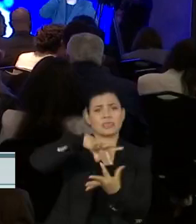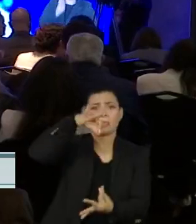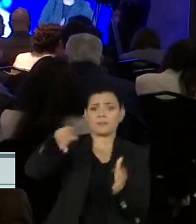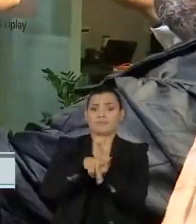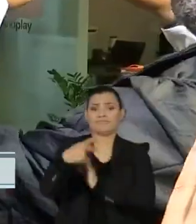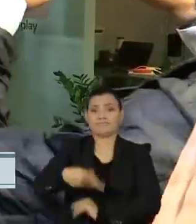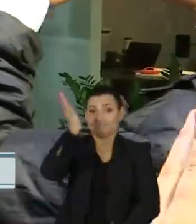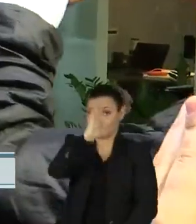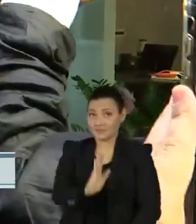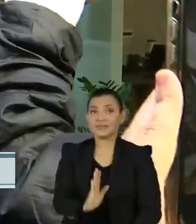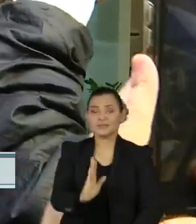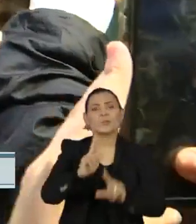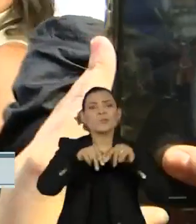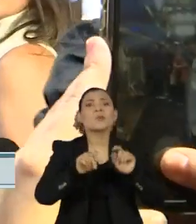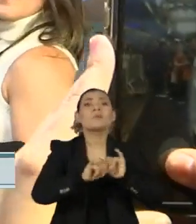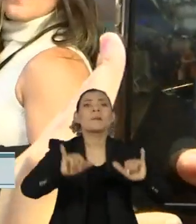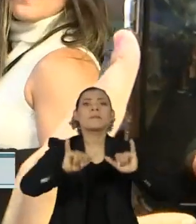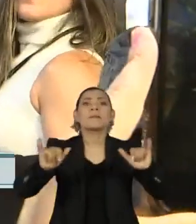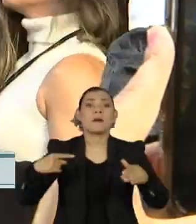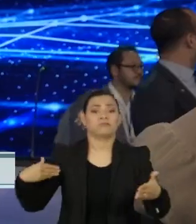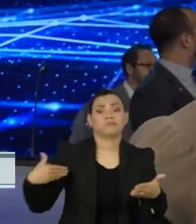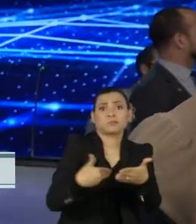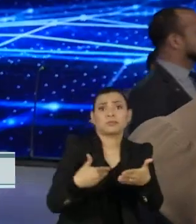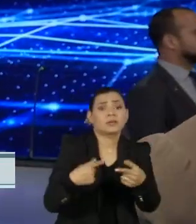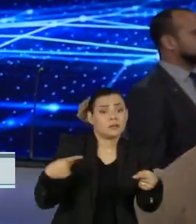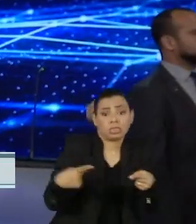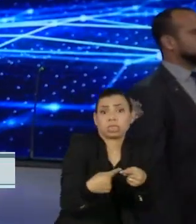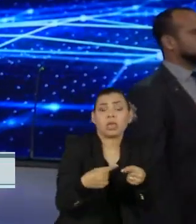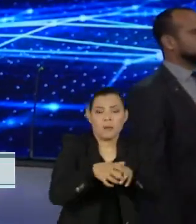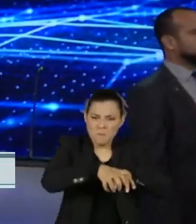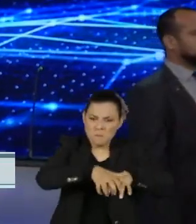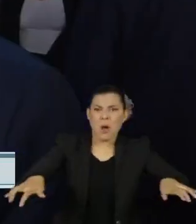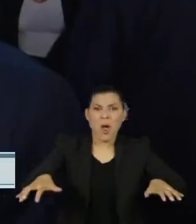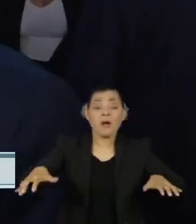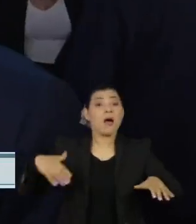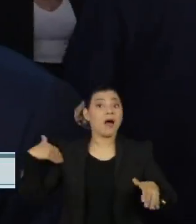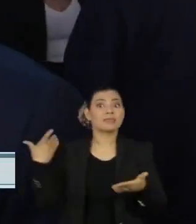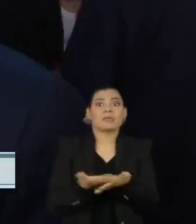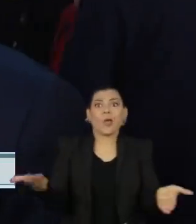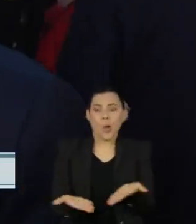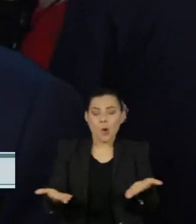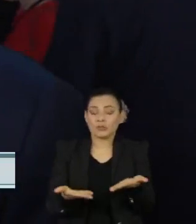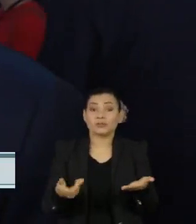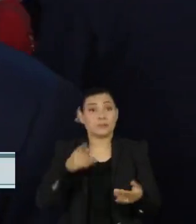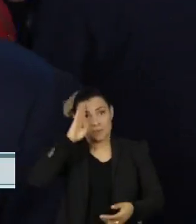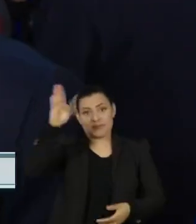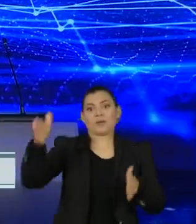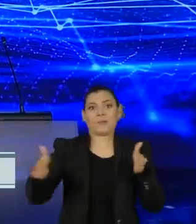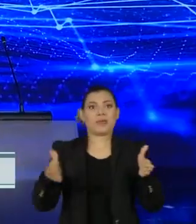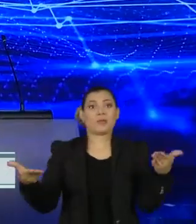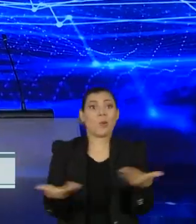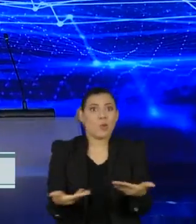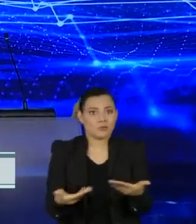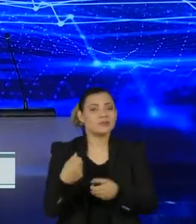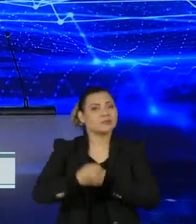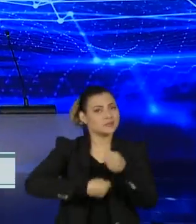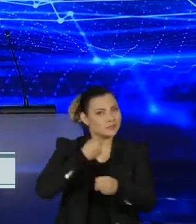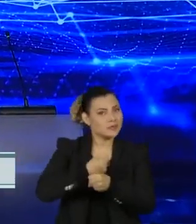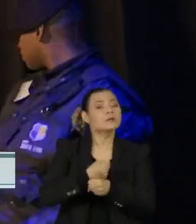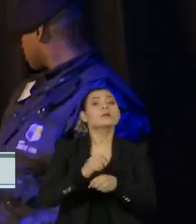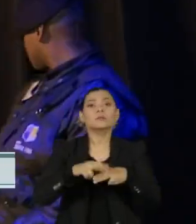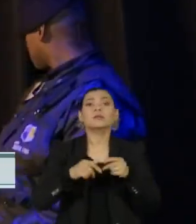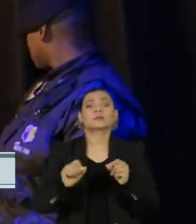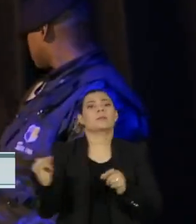democracia brasileira. Na campanha mais curta e mais polarizada desde a redemocratização, ganha uma importância ainda